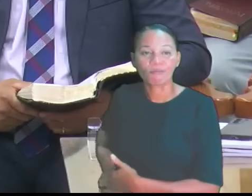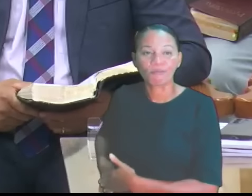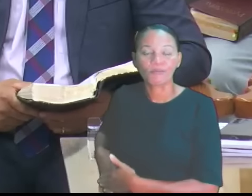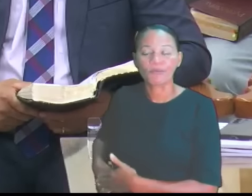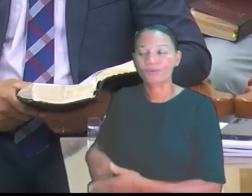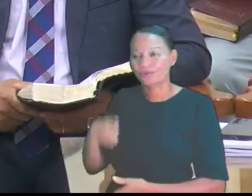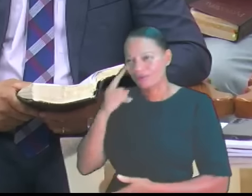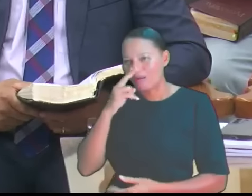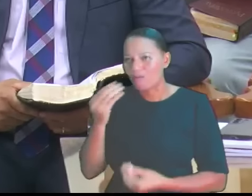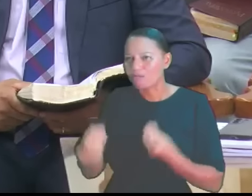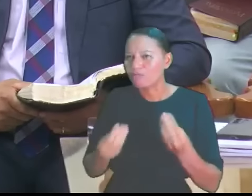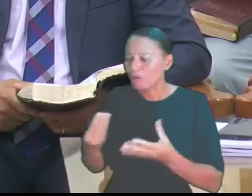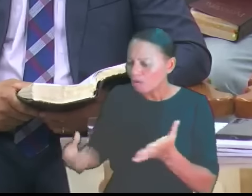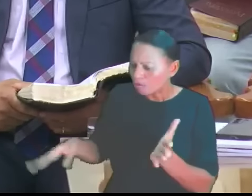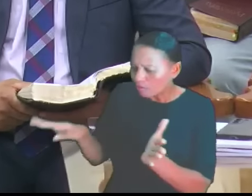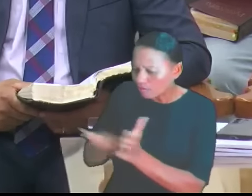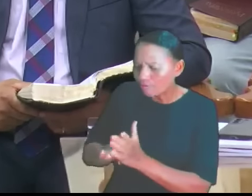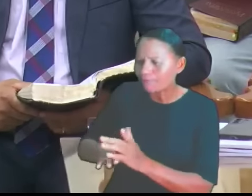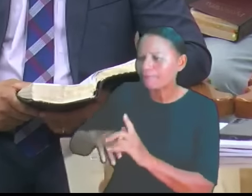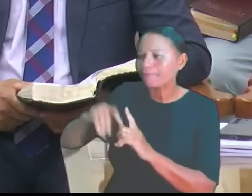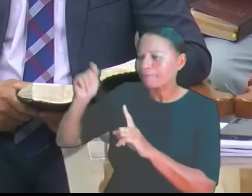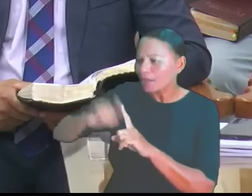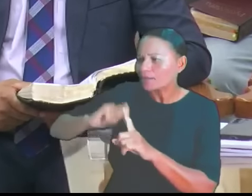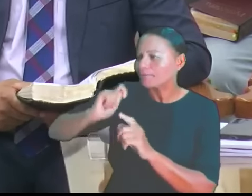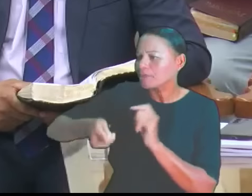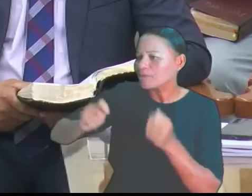Mas e como é que chega aqui todo mês?